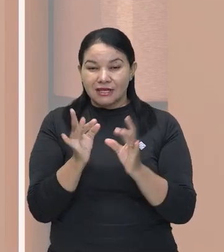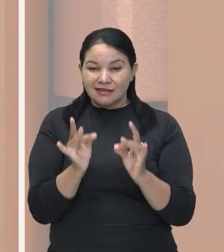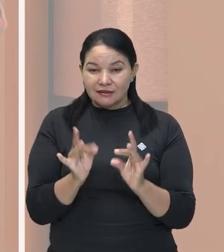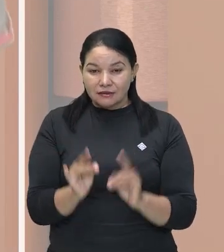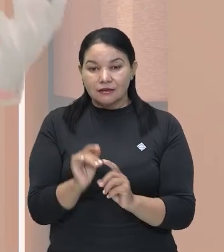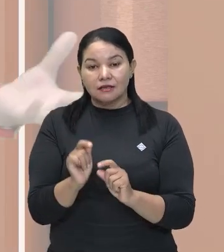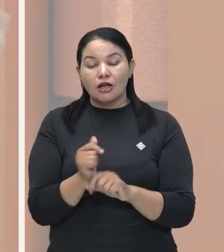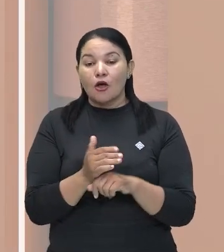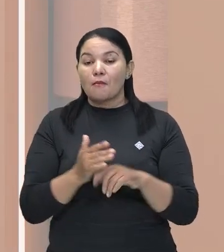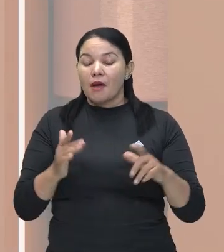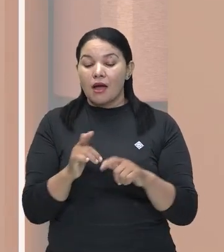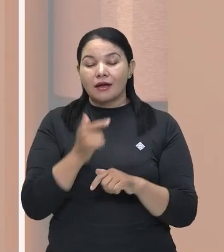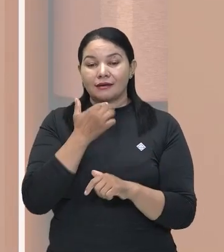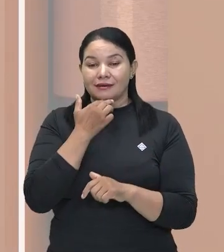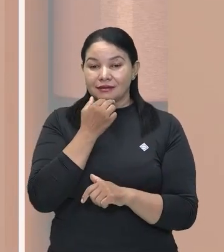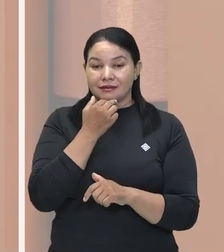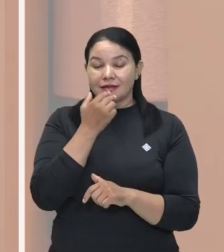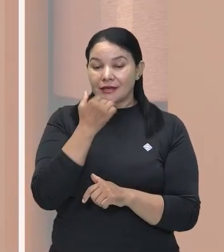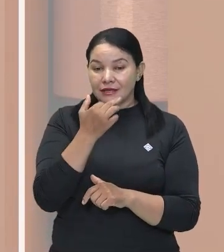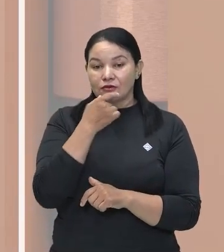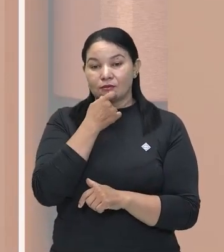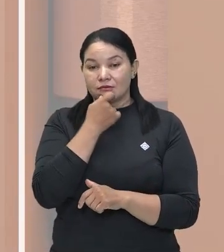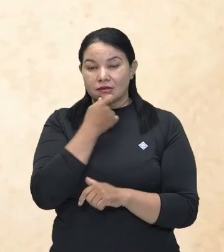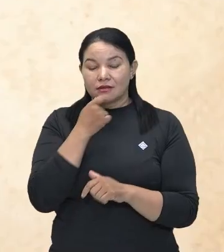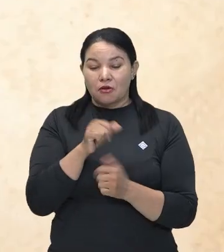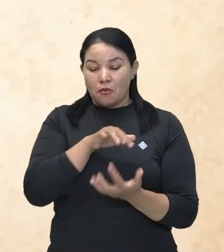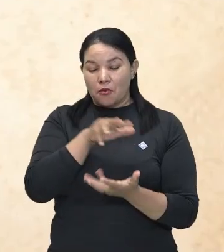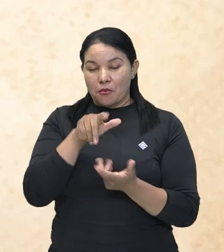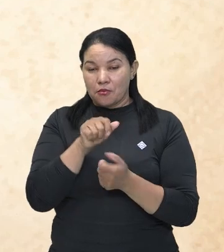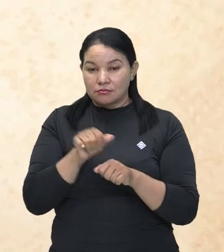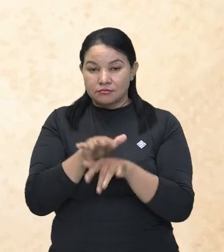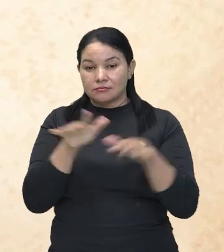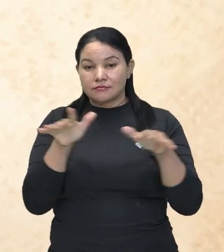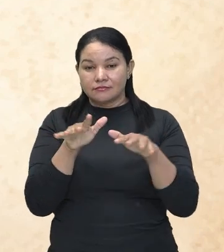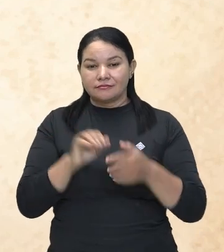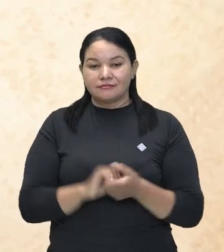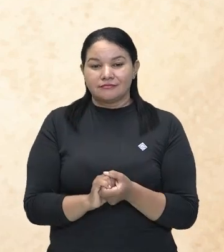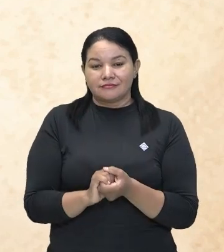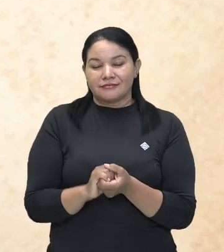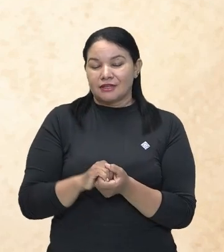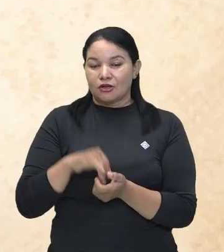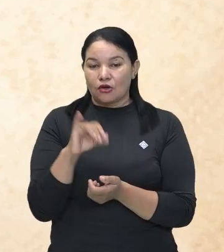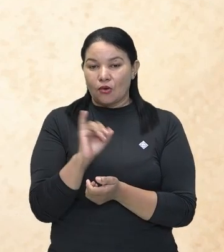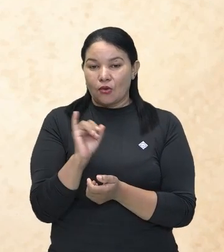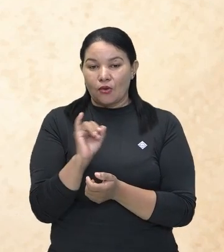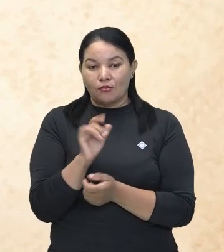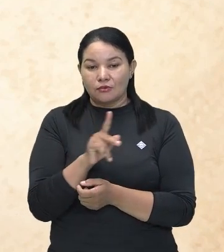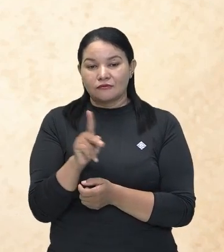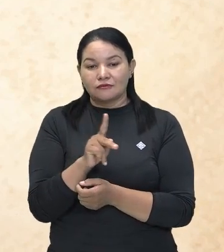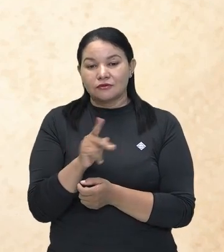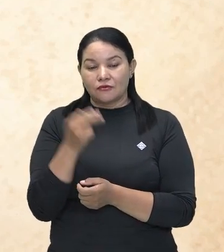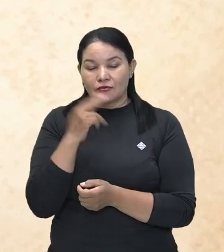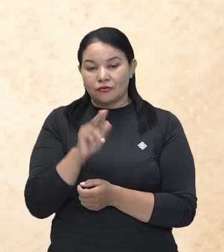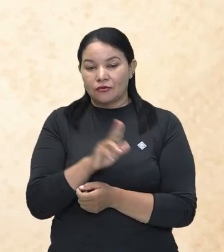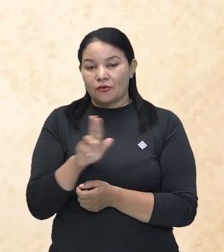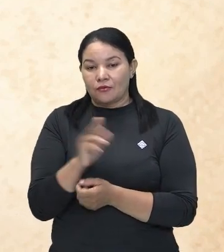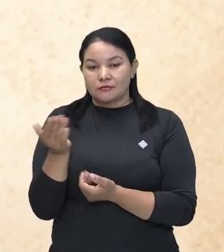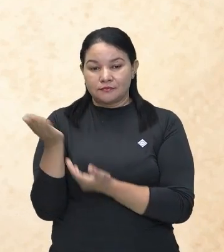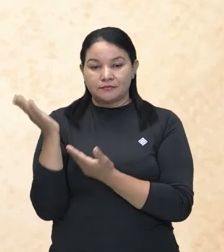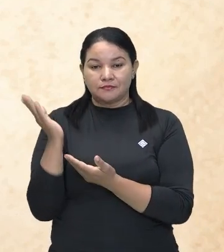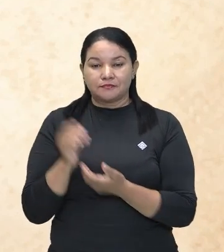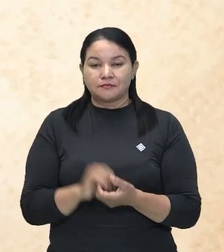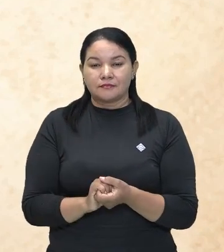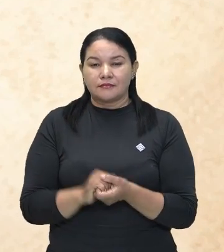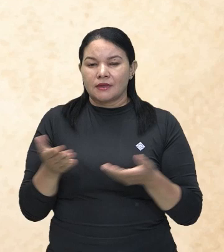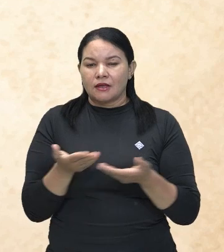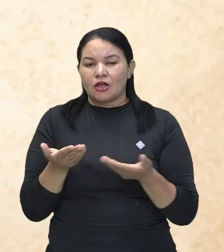da expansão do inglês ao redor do mundo. Hello, eu sou o professor Ademir Ribeiro, professor de língua inglesa, e hoje a gente vai